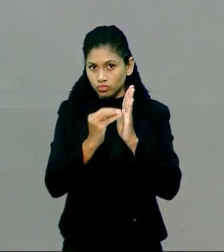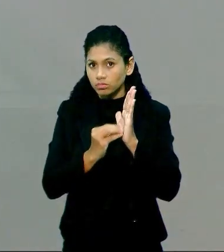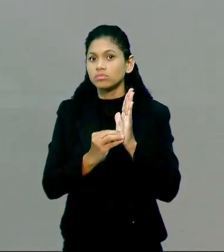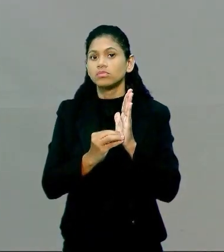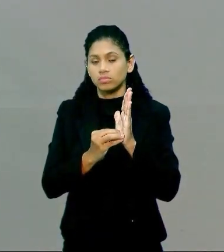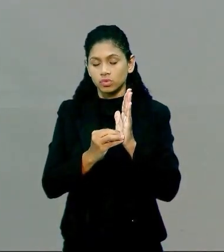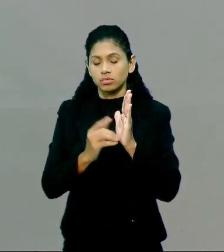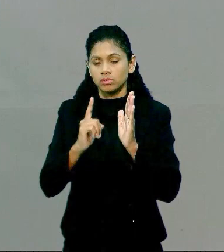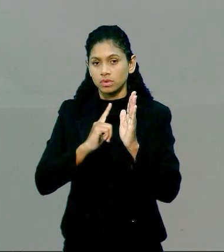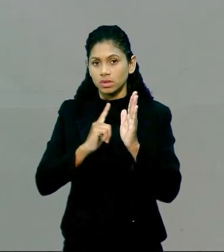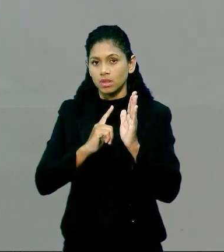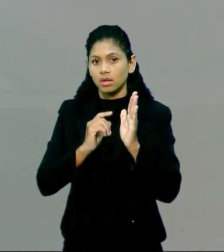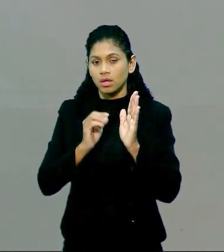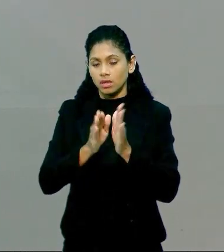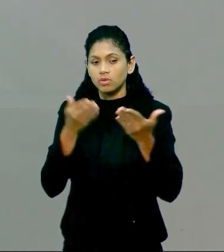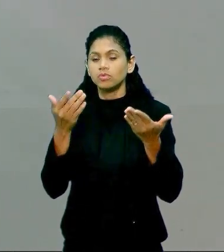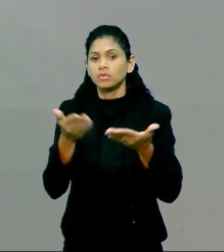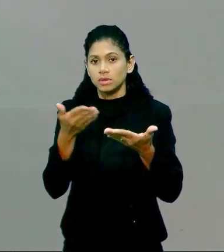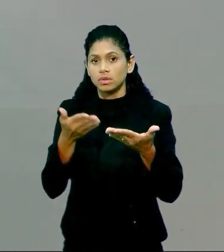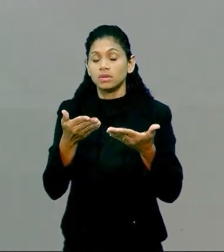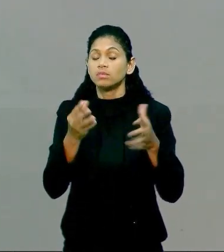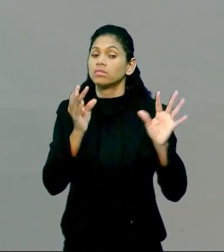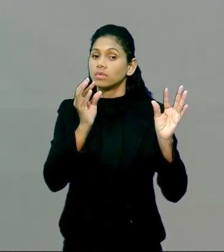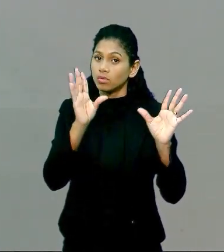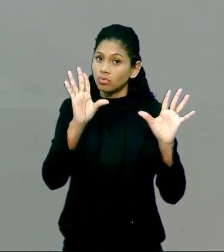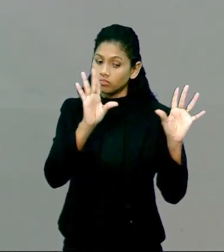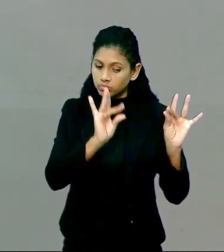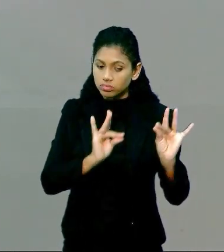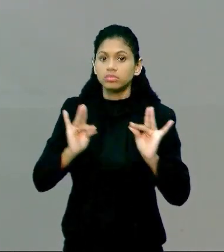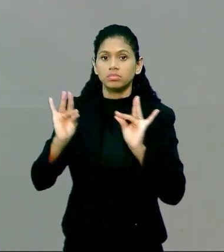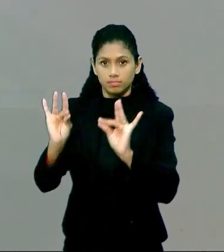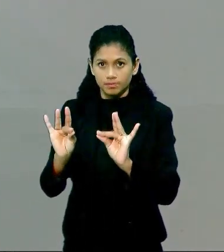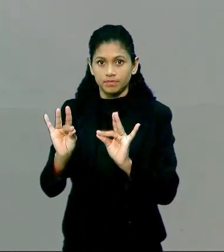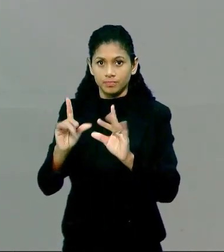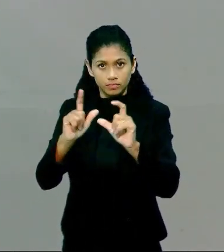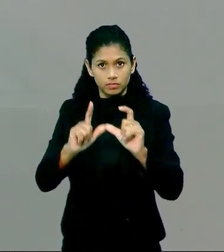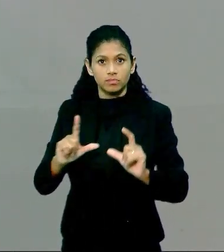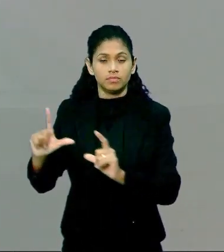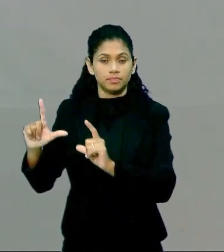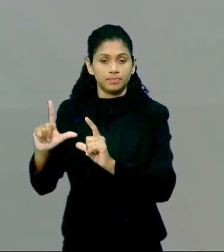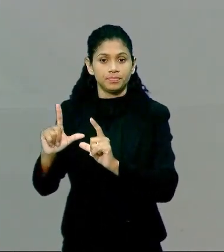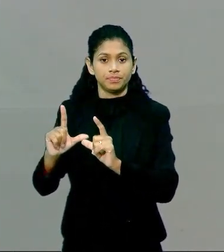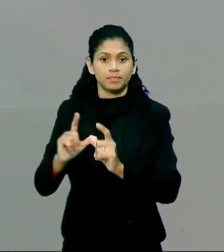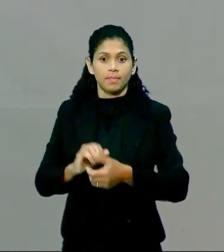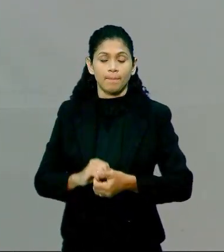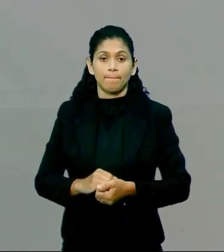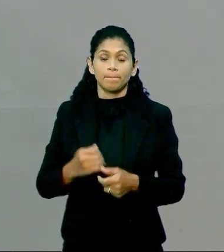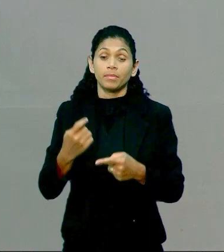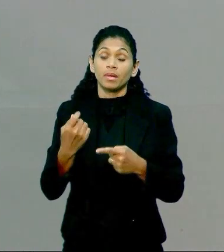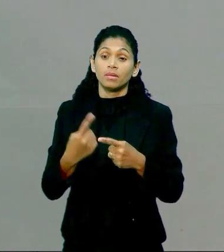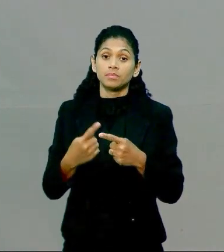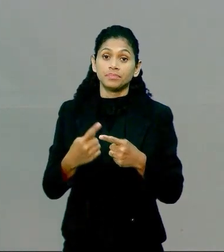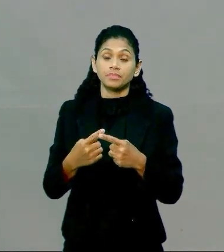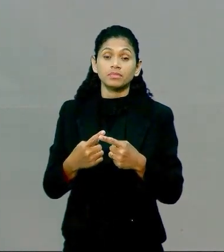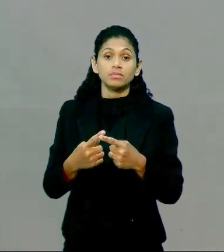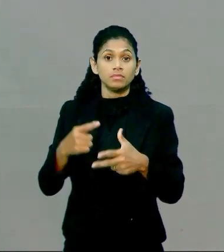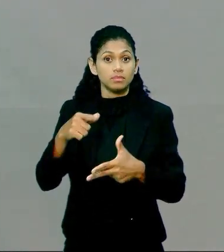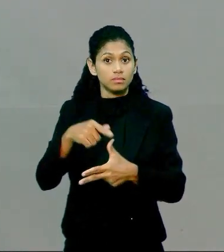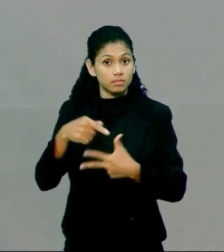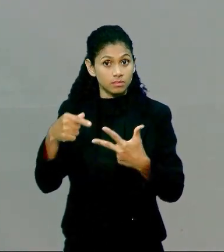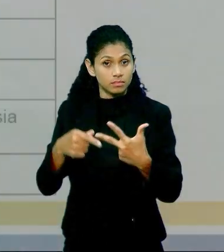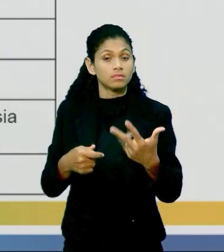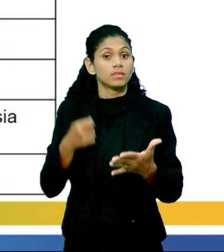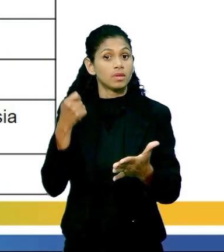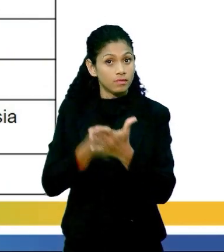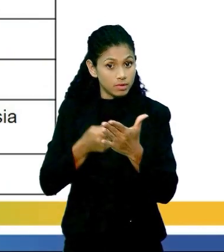isso é importante? Porque o enunciado, ele vai meio que cobrar, né? E vai pedir para a gente fazer algumas inferências referente a essa tabela.